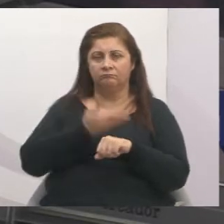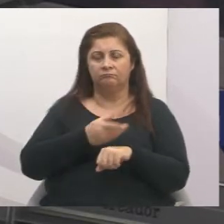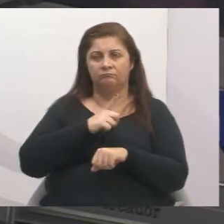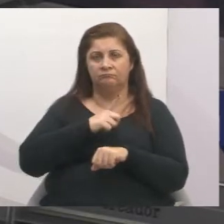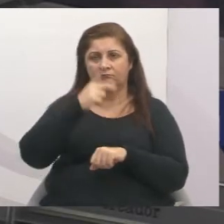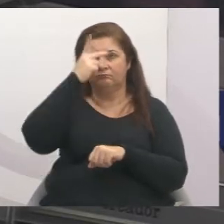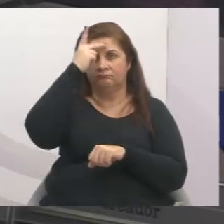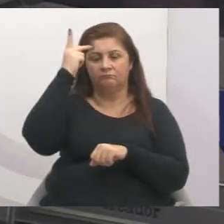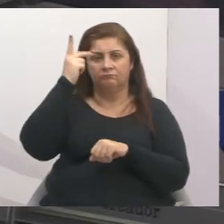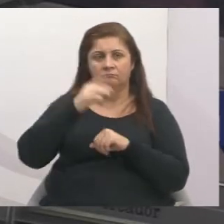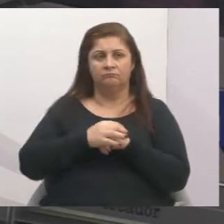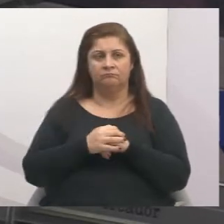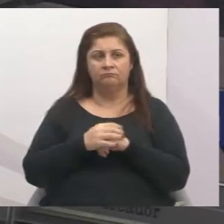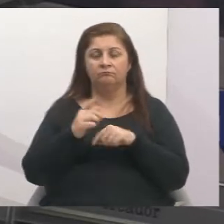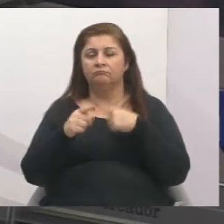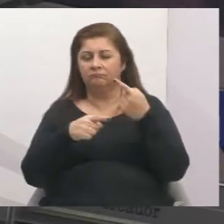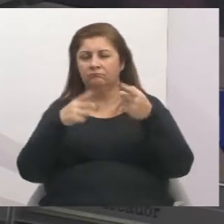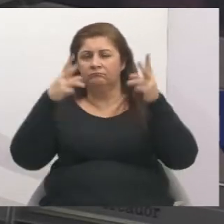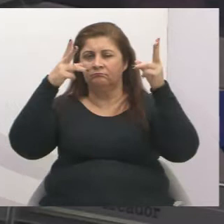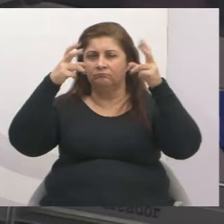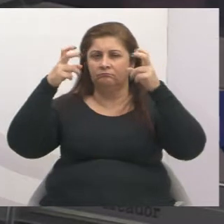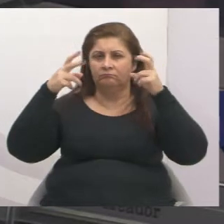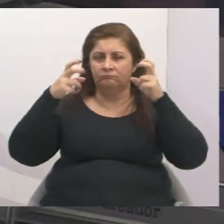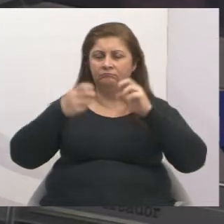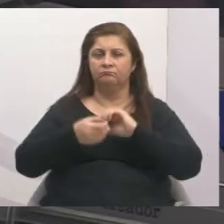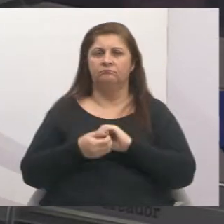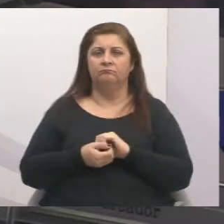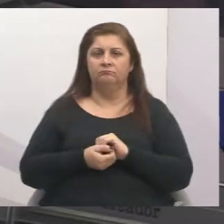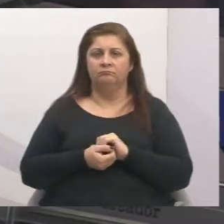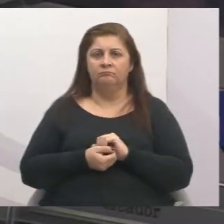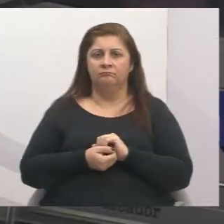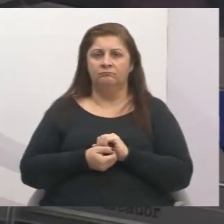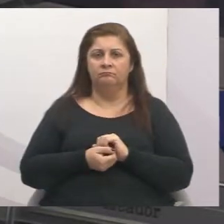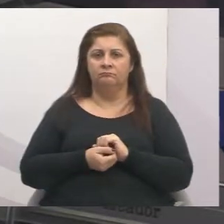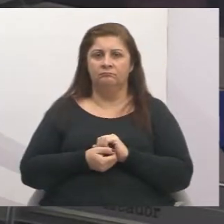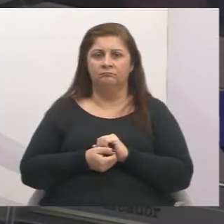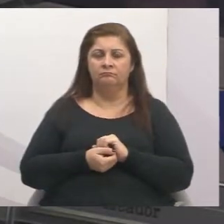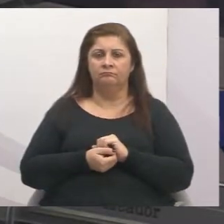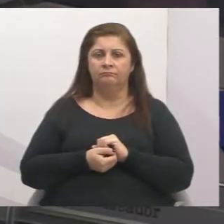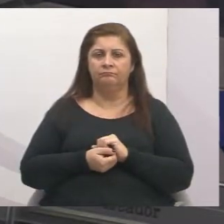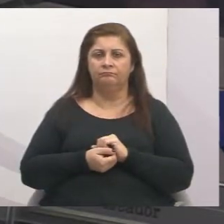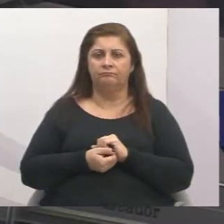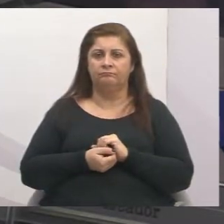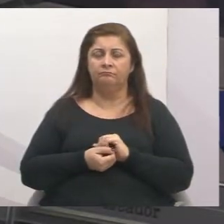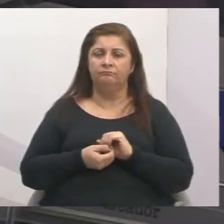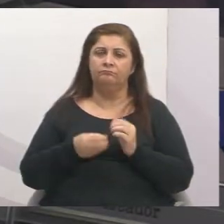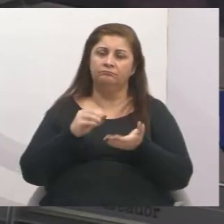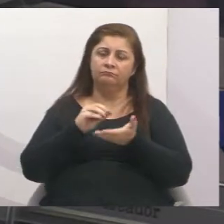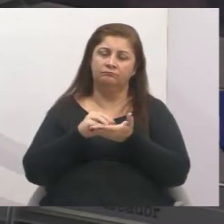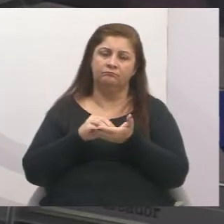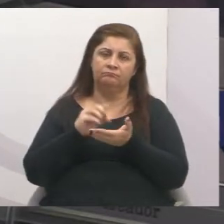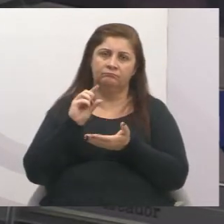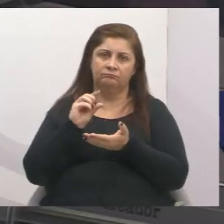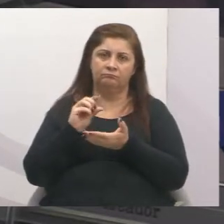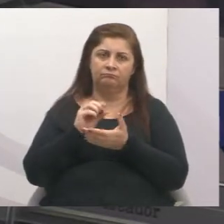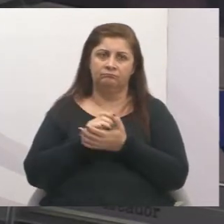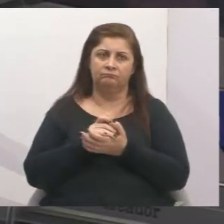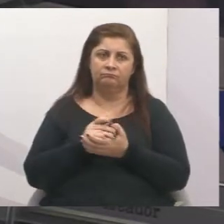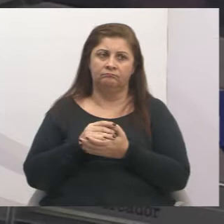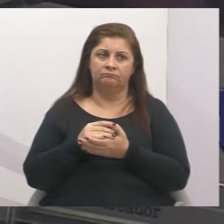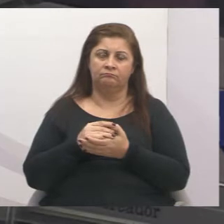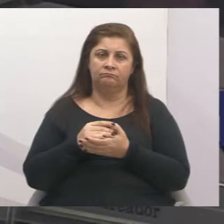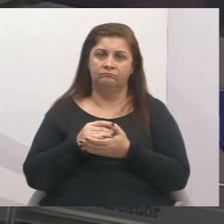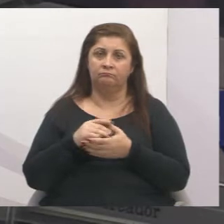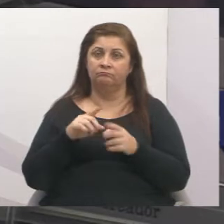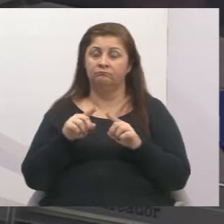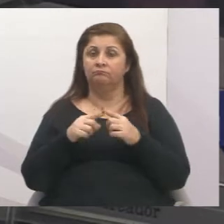pessoas depois vão perceber que mesmo faltando um pouquinho, não vai ser